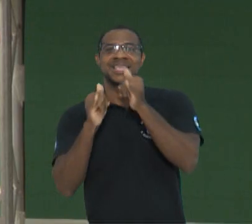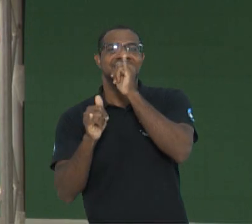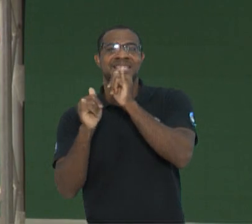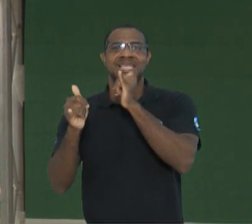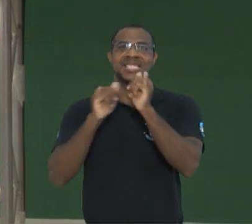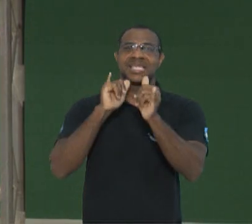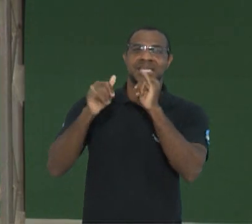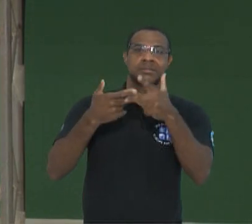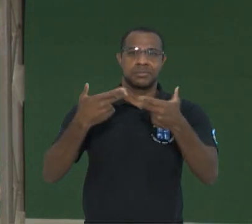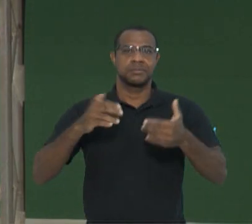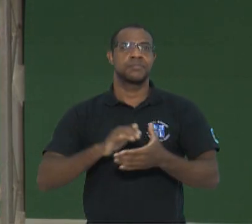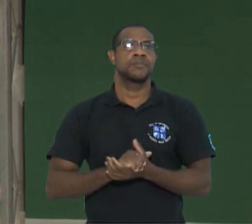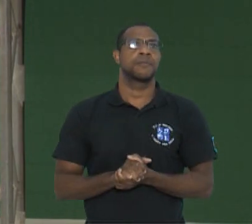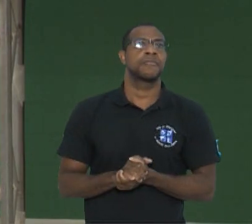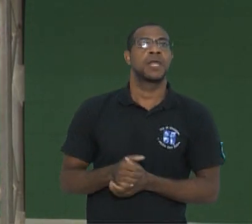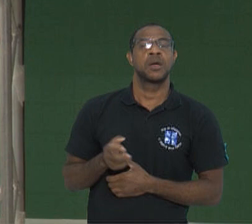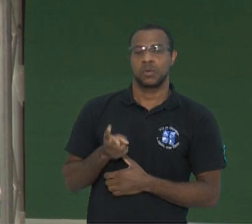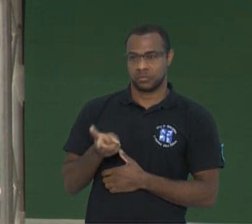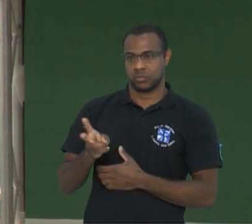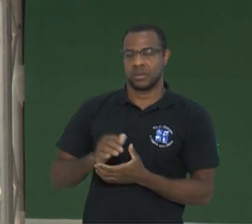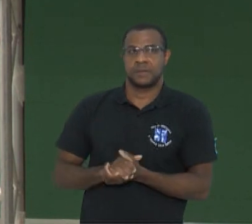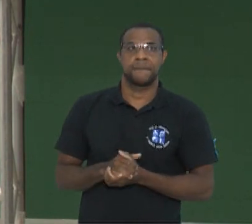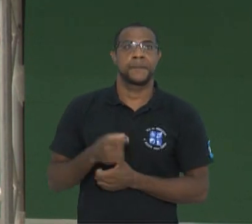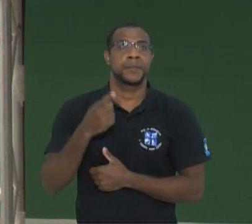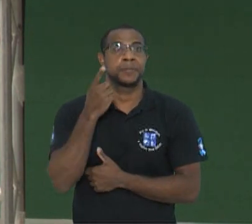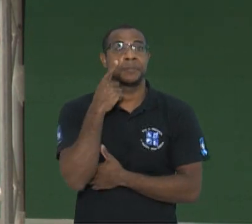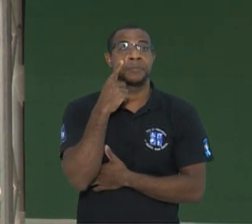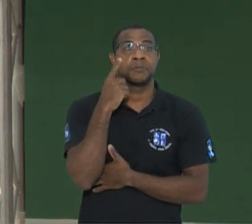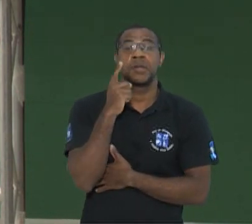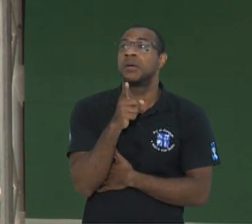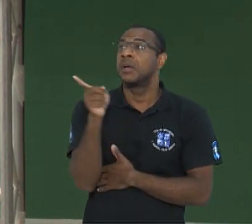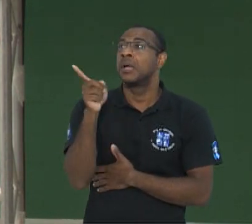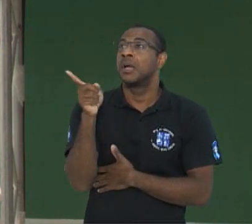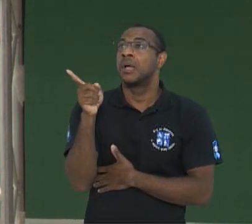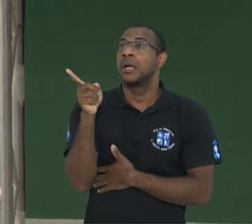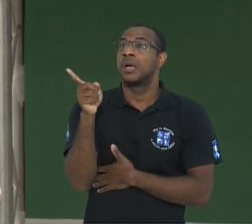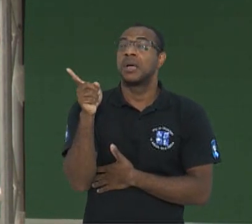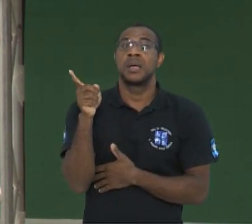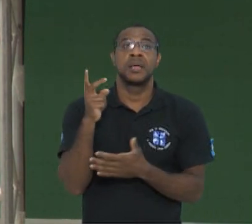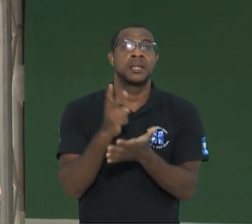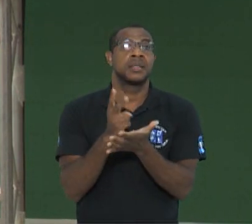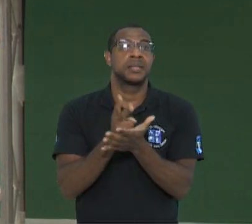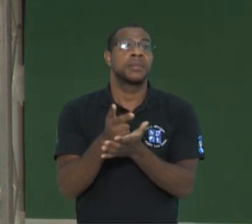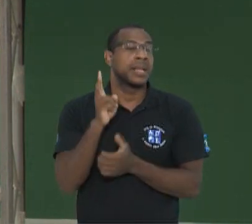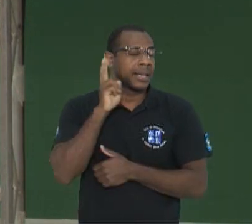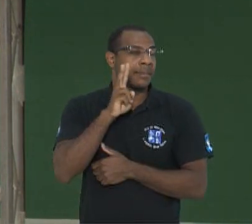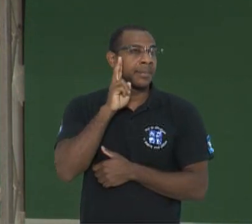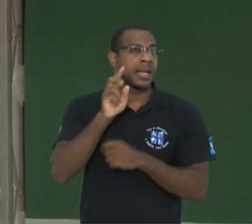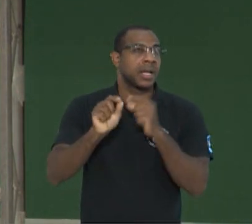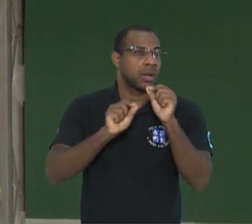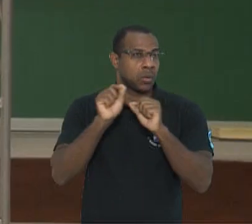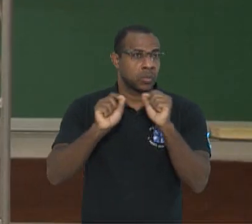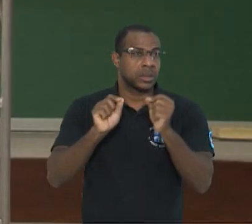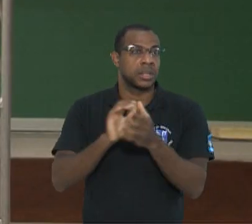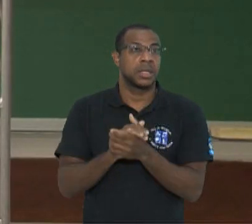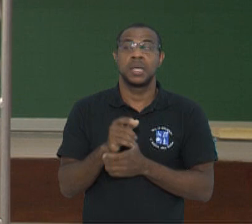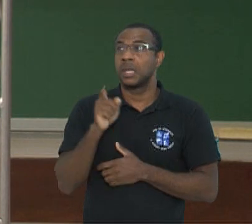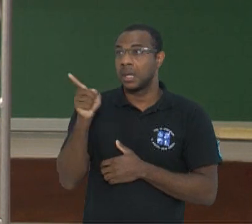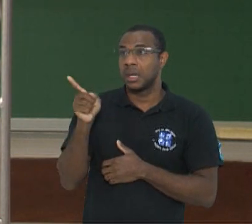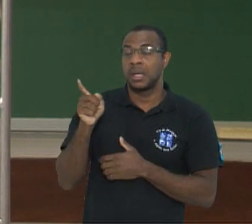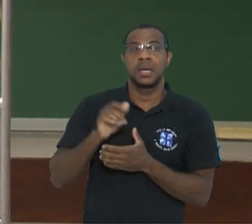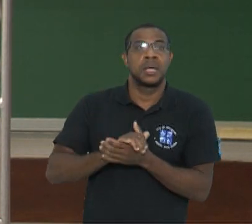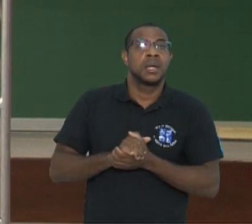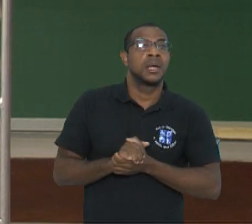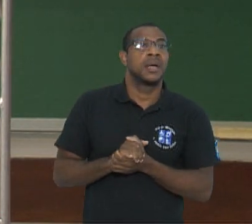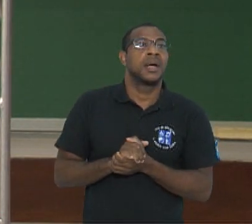Então, continuando, agora eu vou deixar para vocês um quiz. Sempre eu gosto de lembrar que não é porque